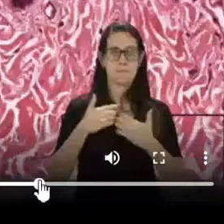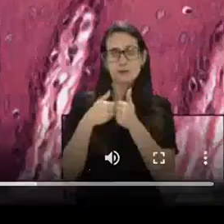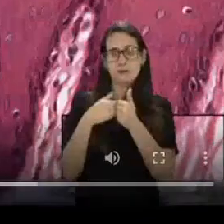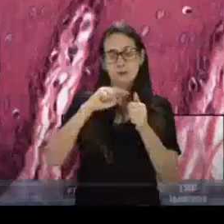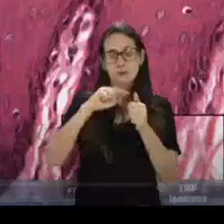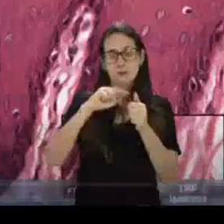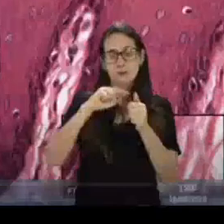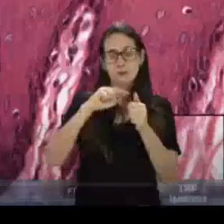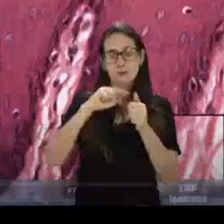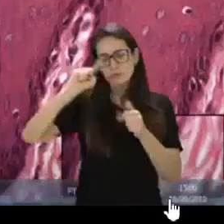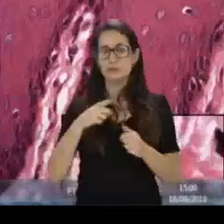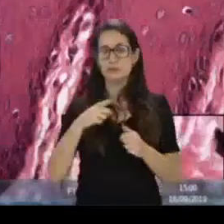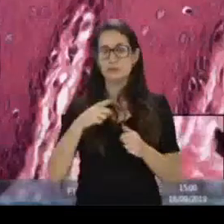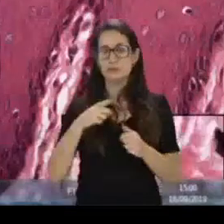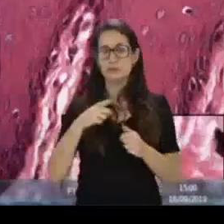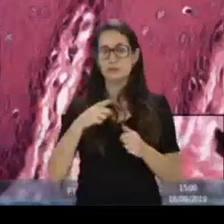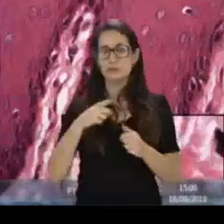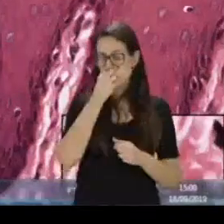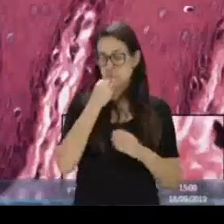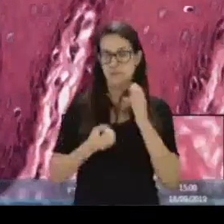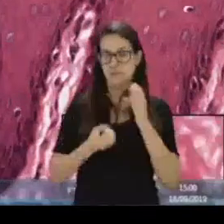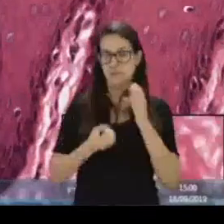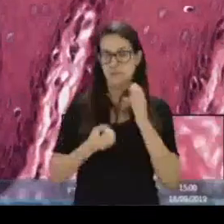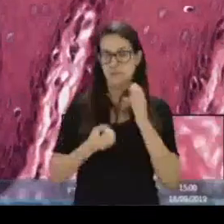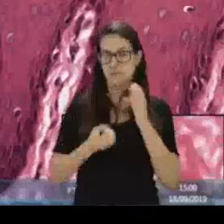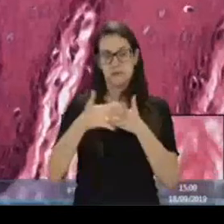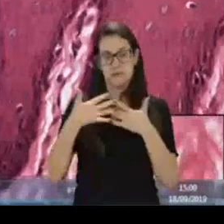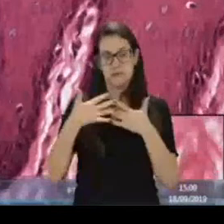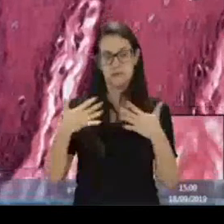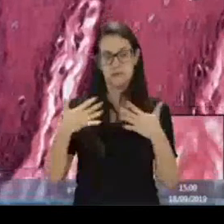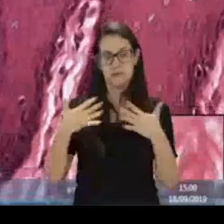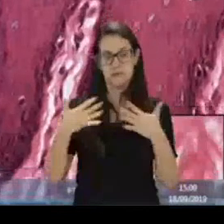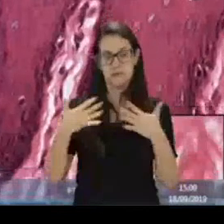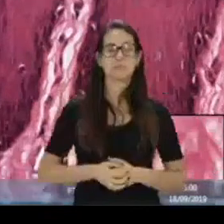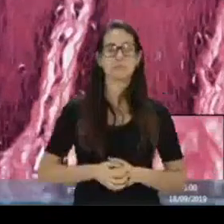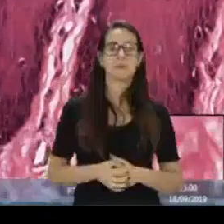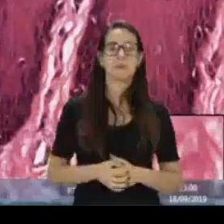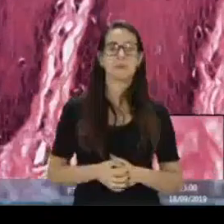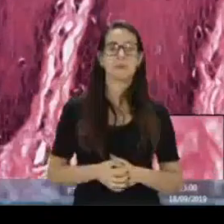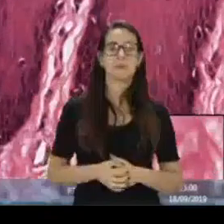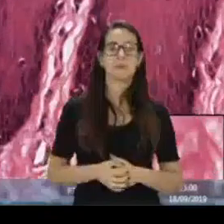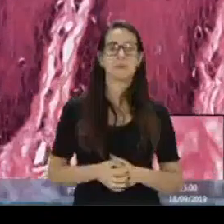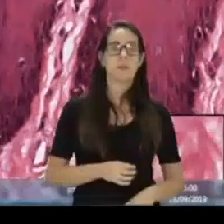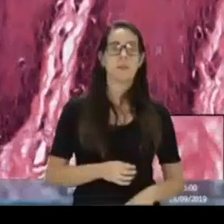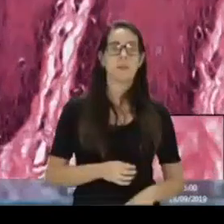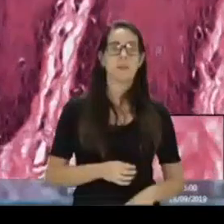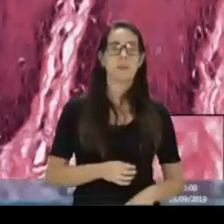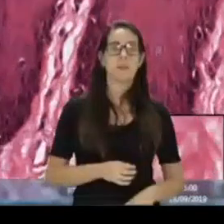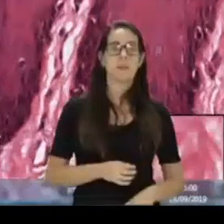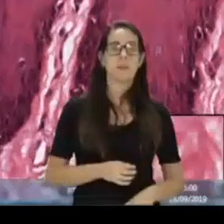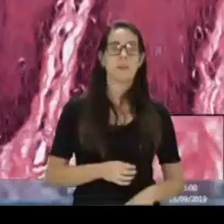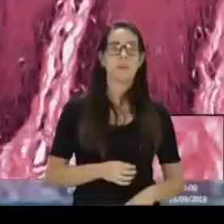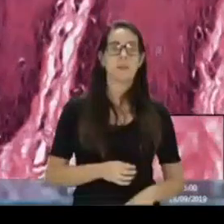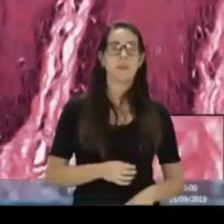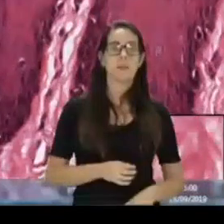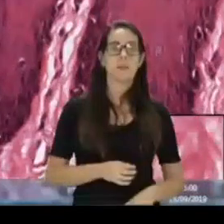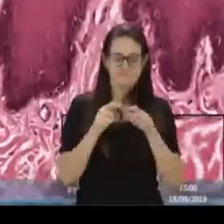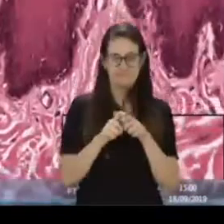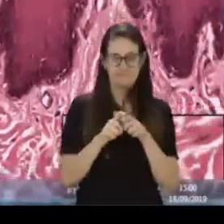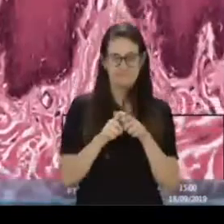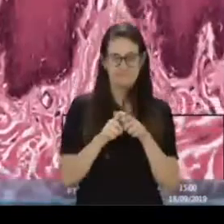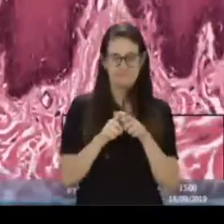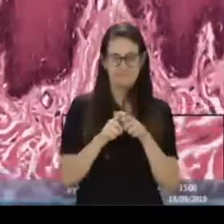estratificado, eu tenho a formação de tecido conjuntivo. Então, correndo um pouquinho a lâmina, vou diminuir o zoom só